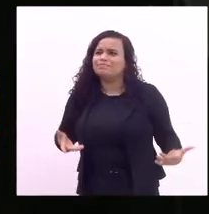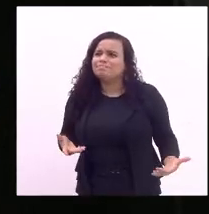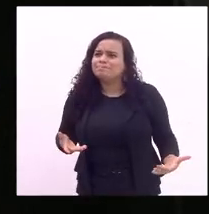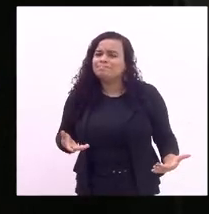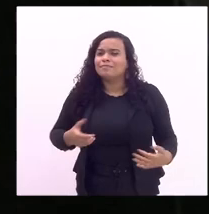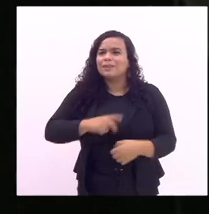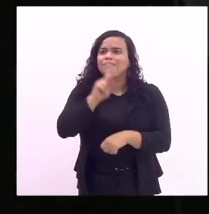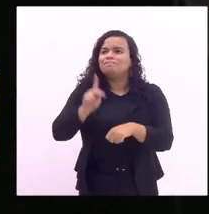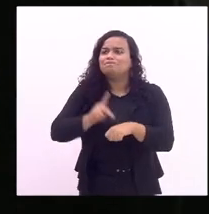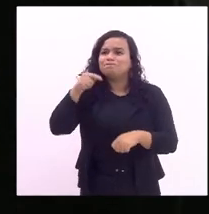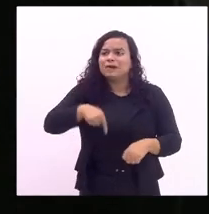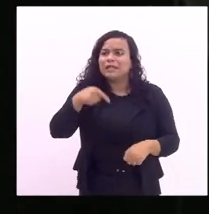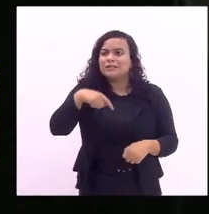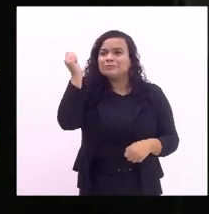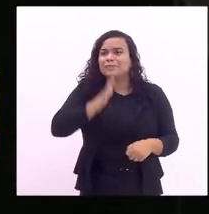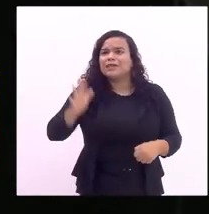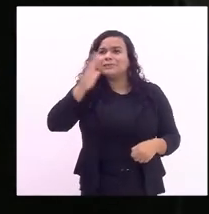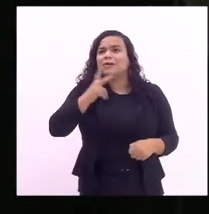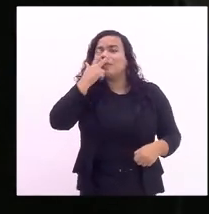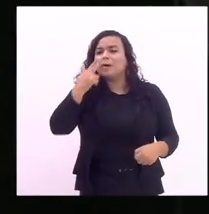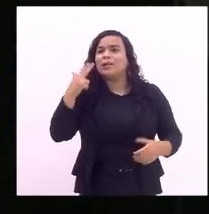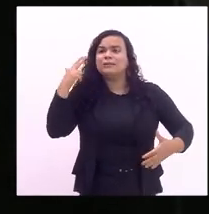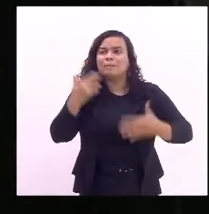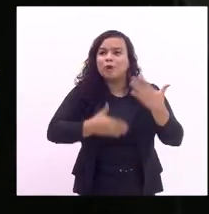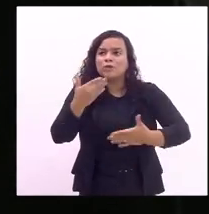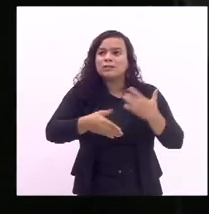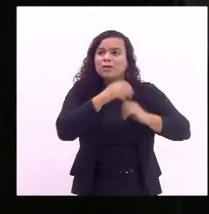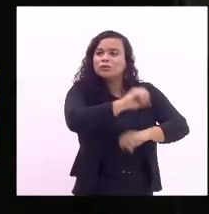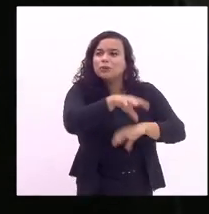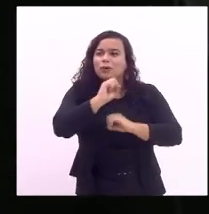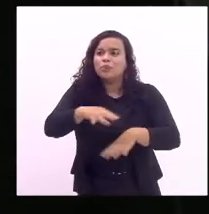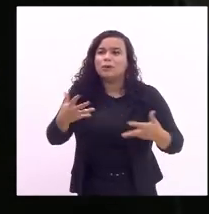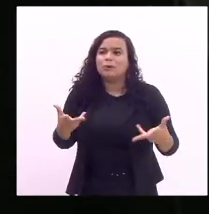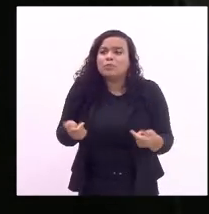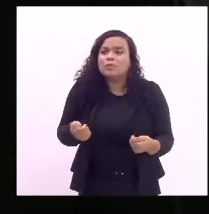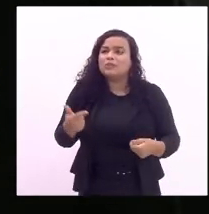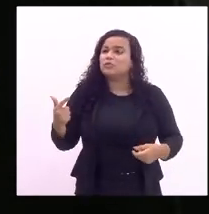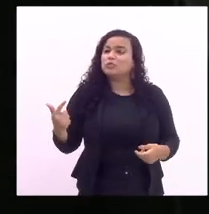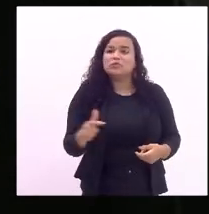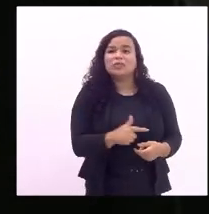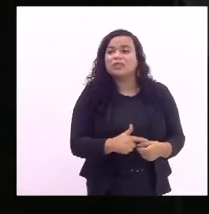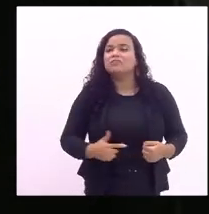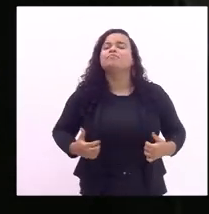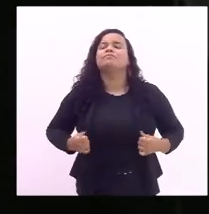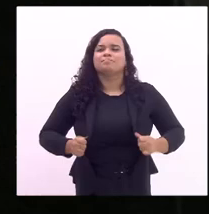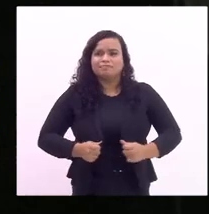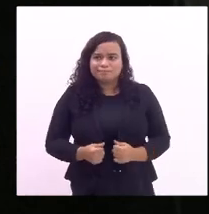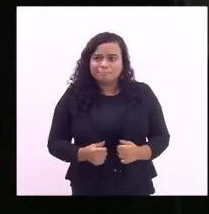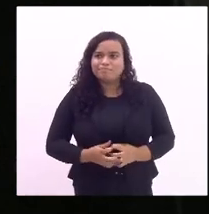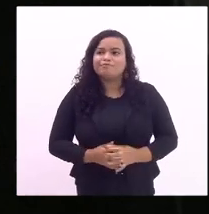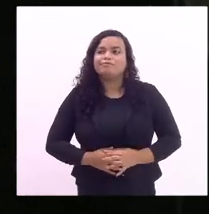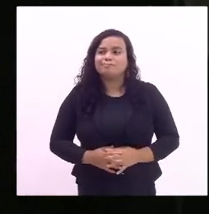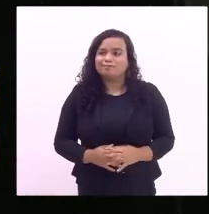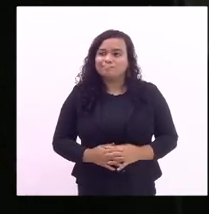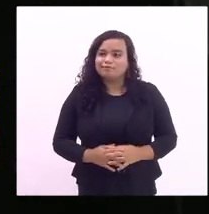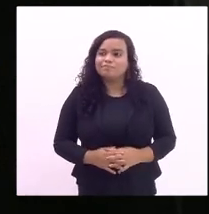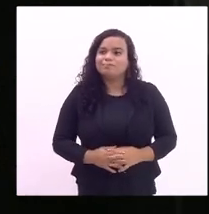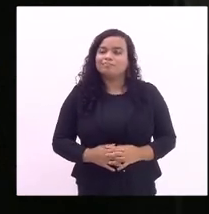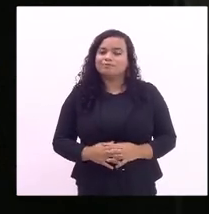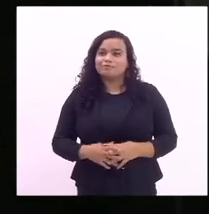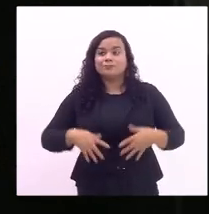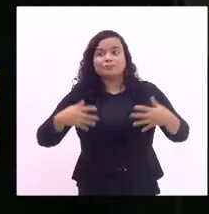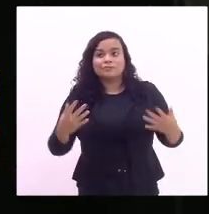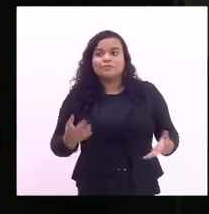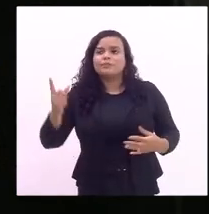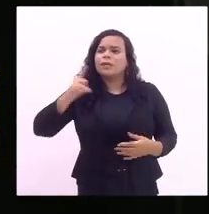não temos um processo educacional de toda a população. Nós